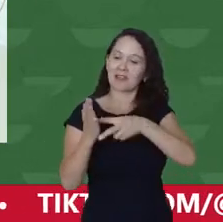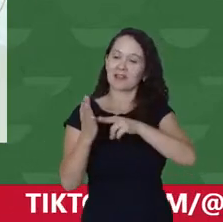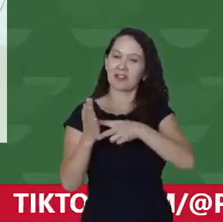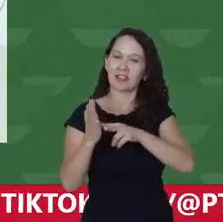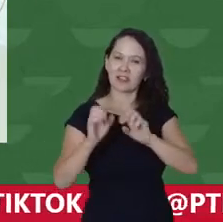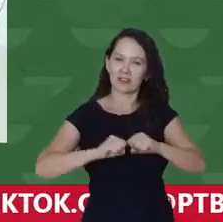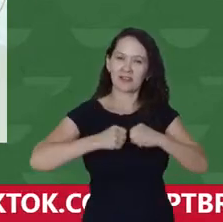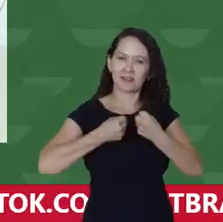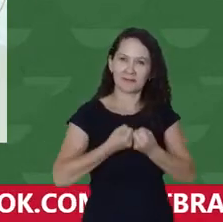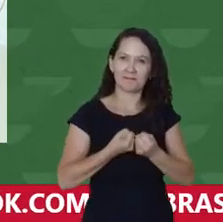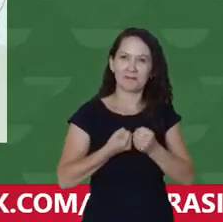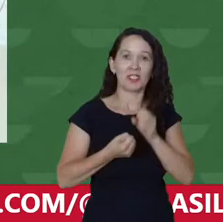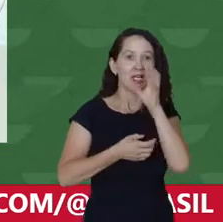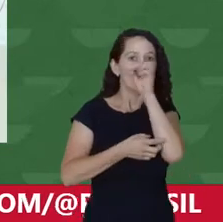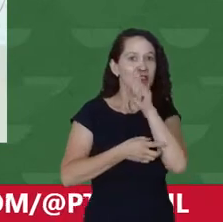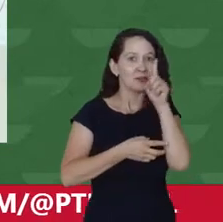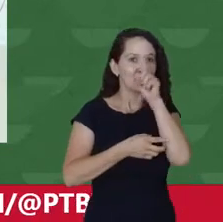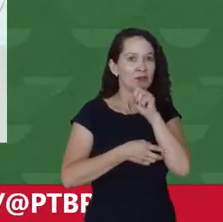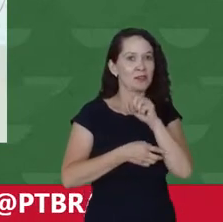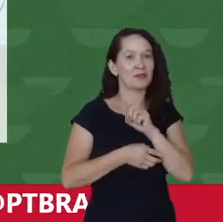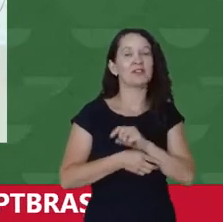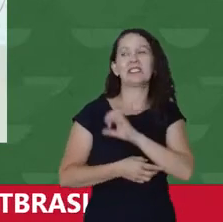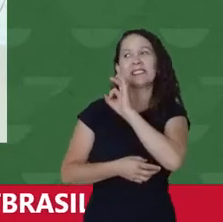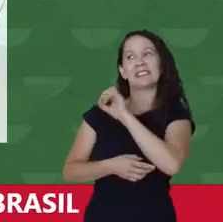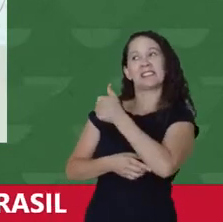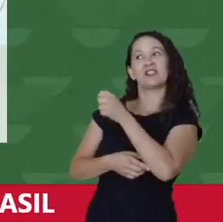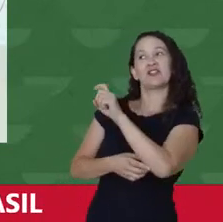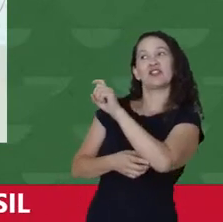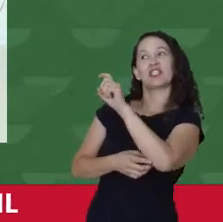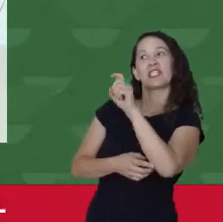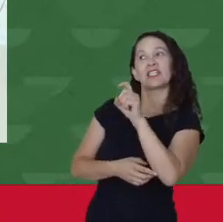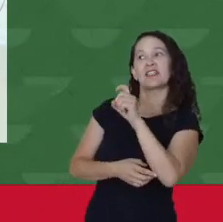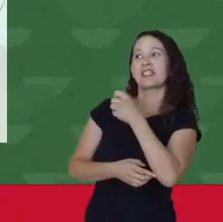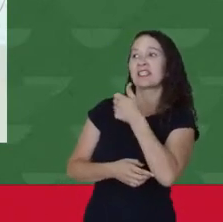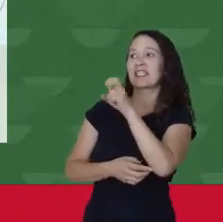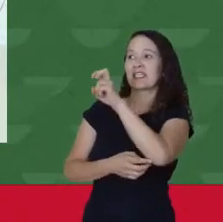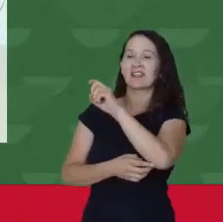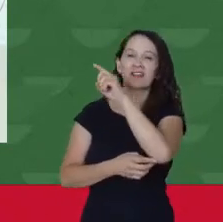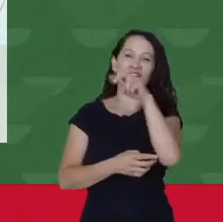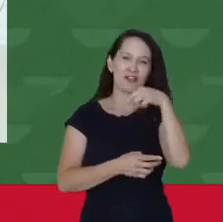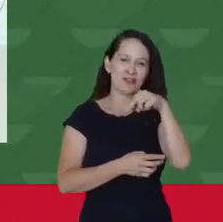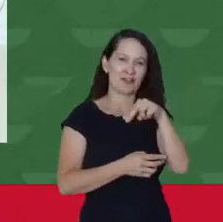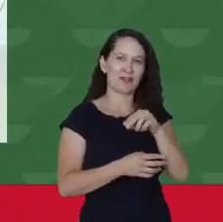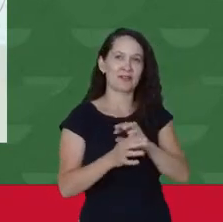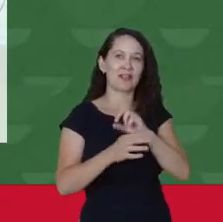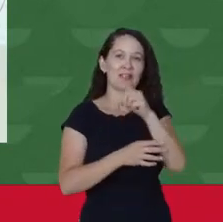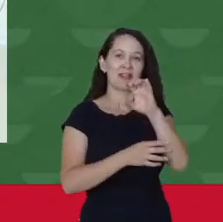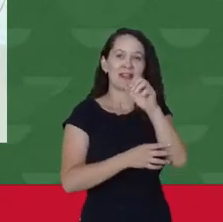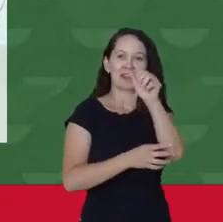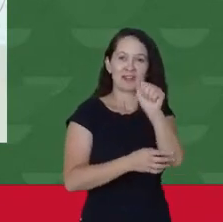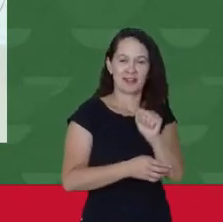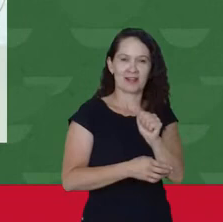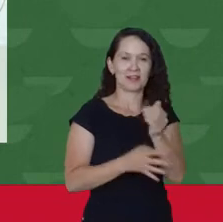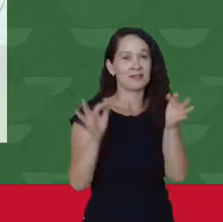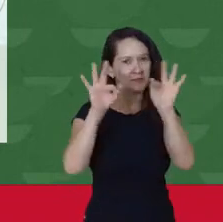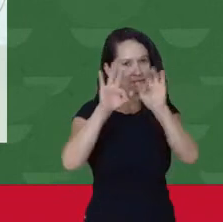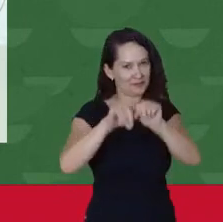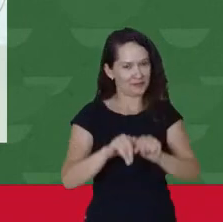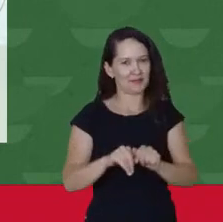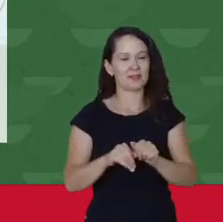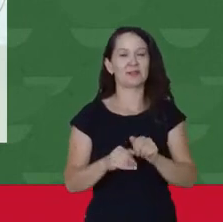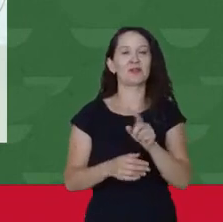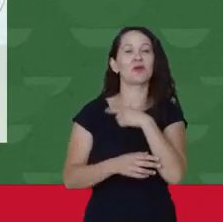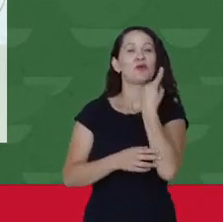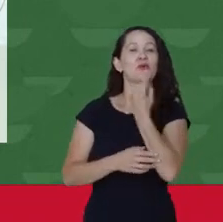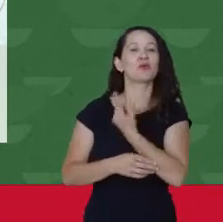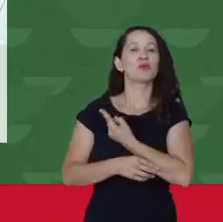foi um final de semana de muita conversa. 15 de novembro. Exatamente, muitas mobilizações por preparar. Zeca Dirceu, você vai fazer o encerramento, então,